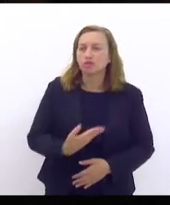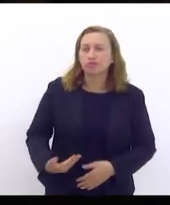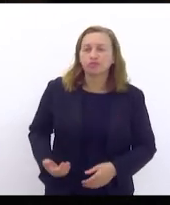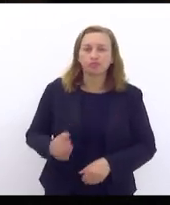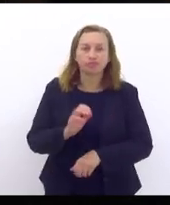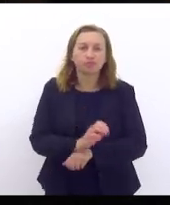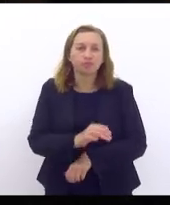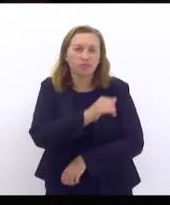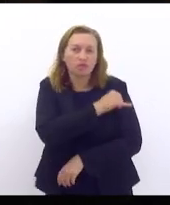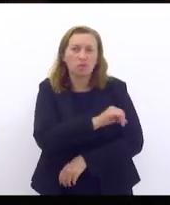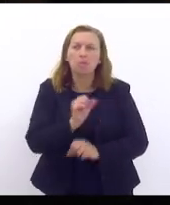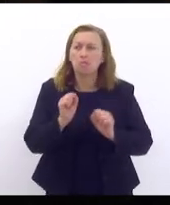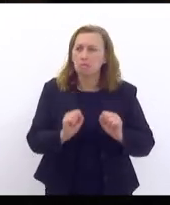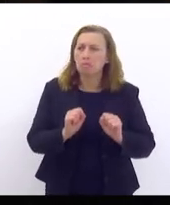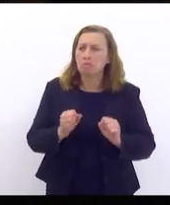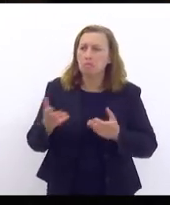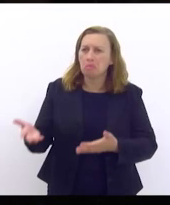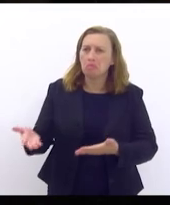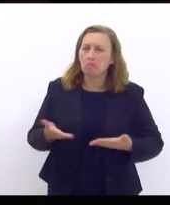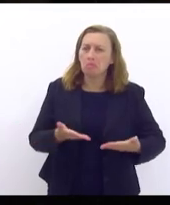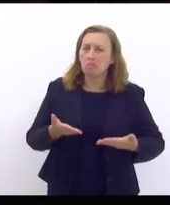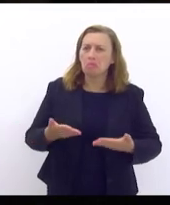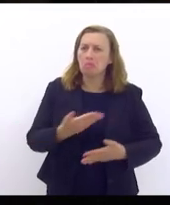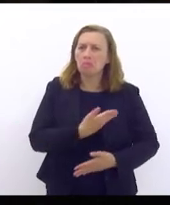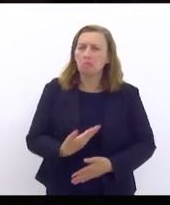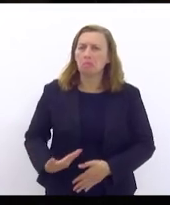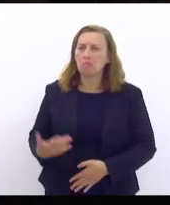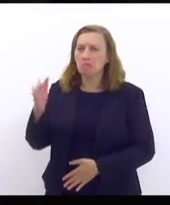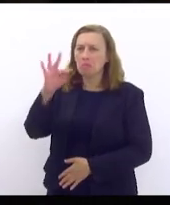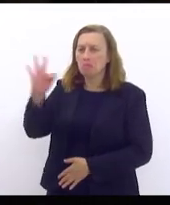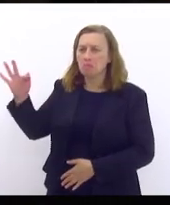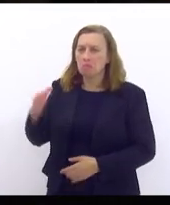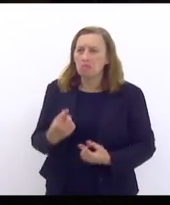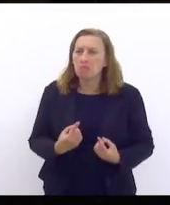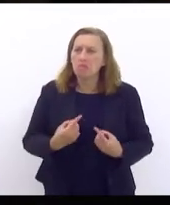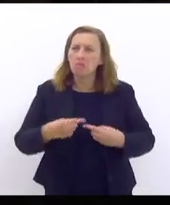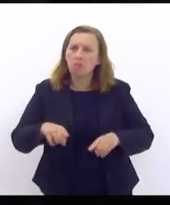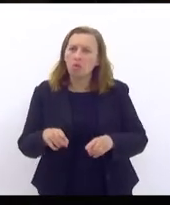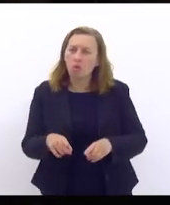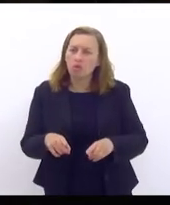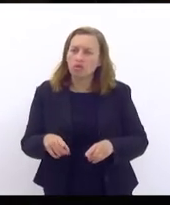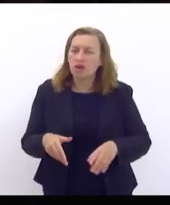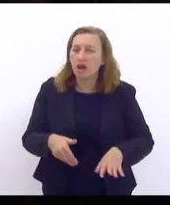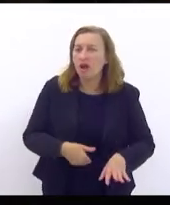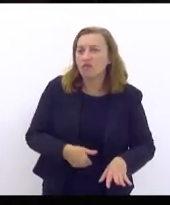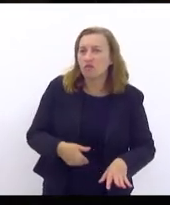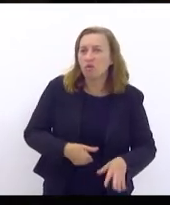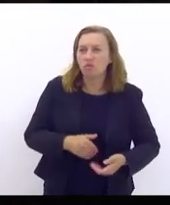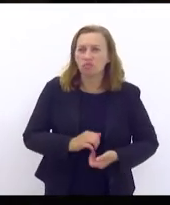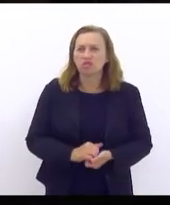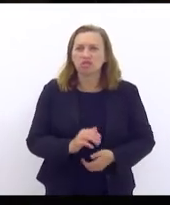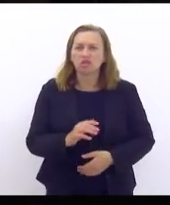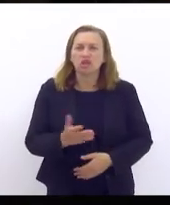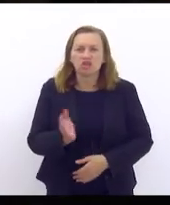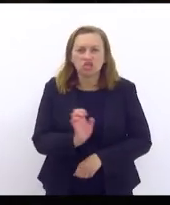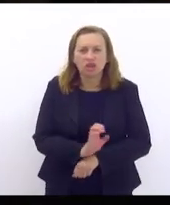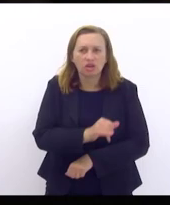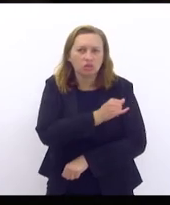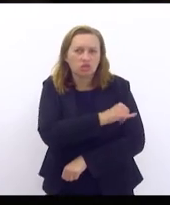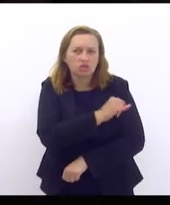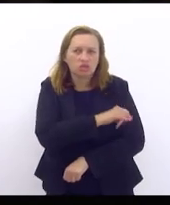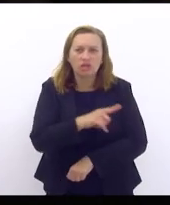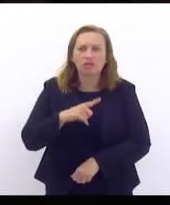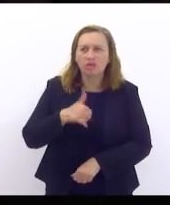estado do Rio de Janeiro poderia chamar o governo federal para enfrentar e combater a fome, já que no estado do Rio de Janeiro